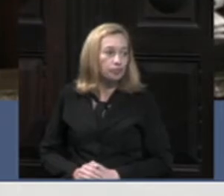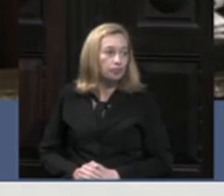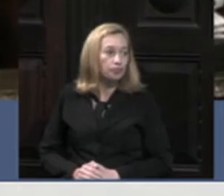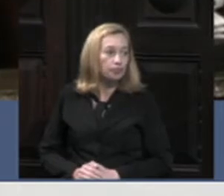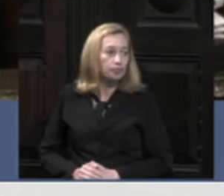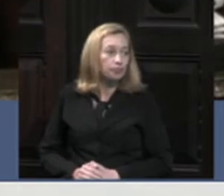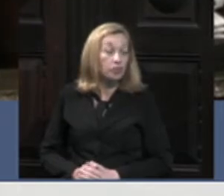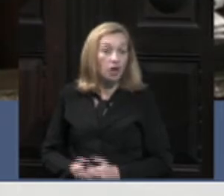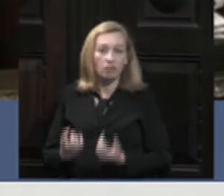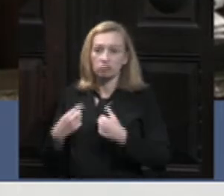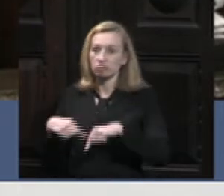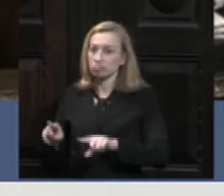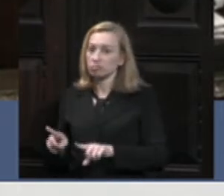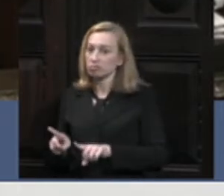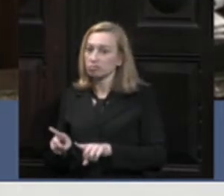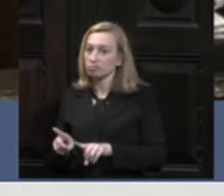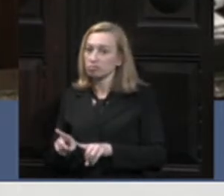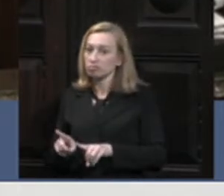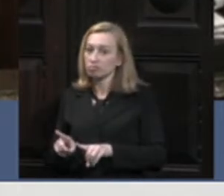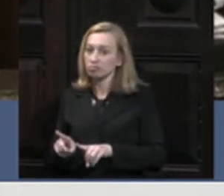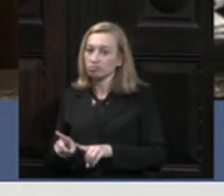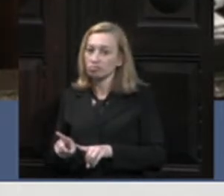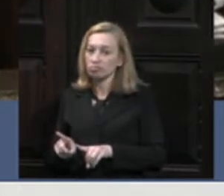Ao contrário,